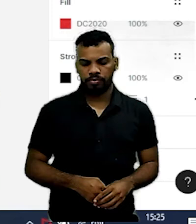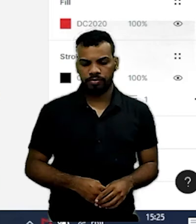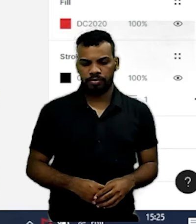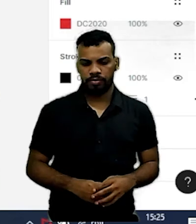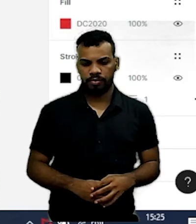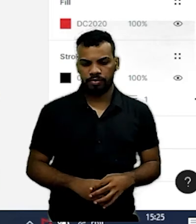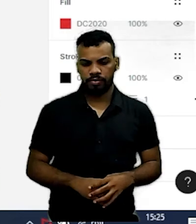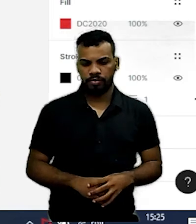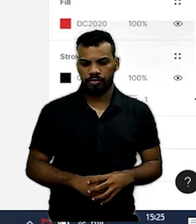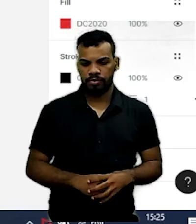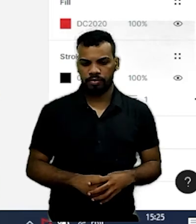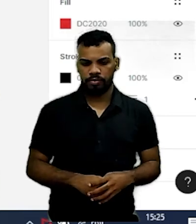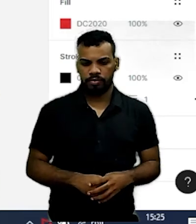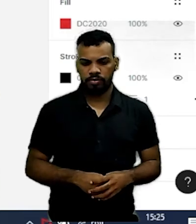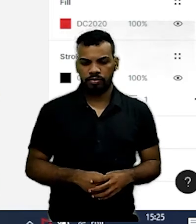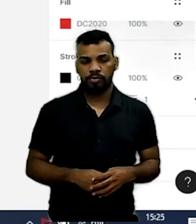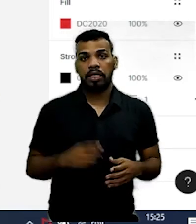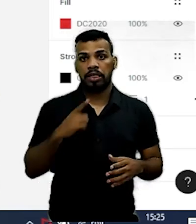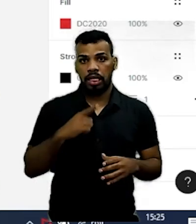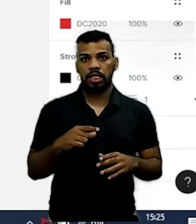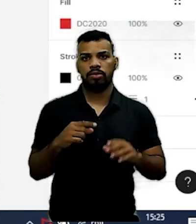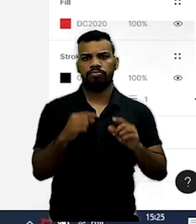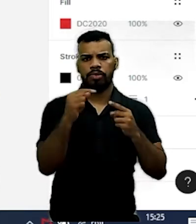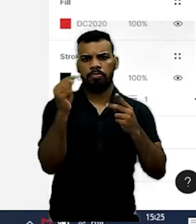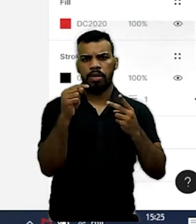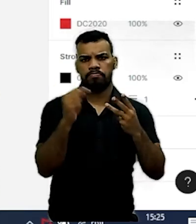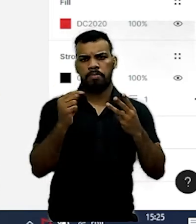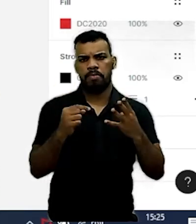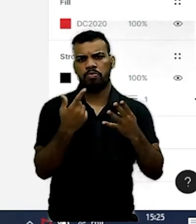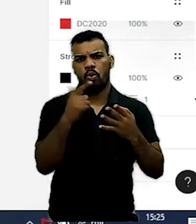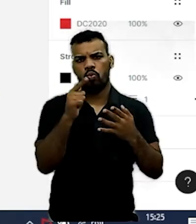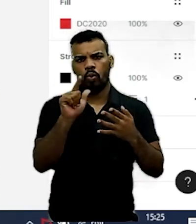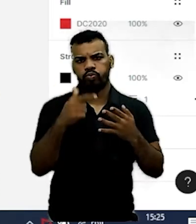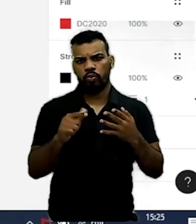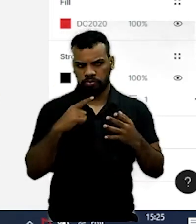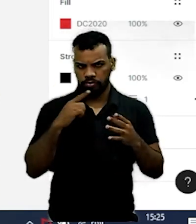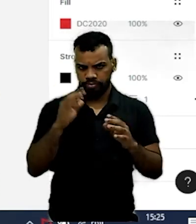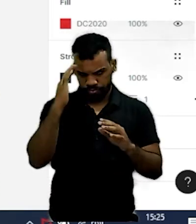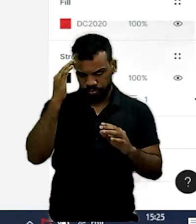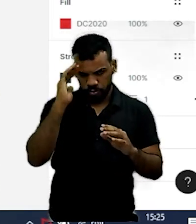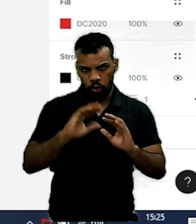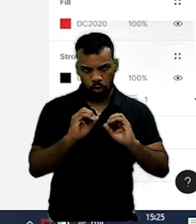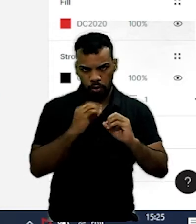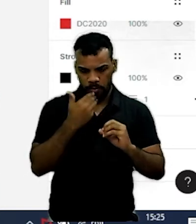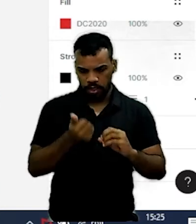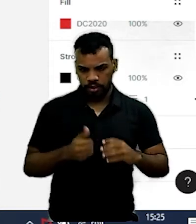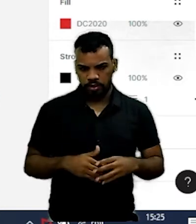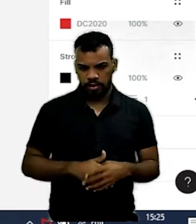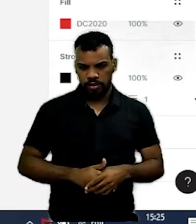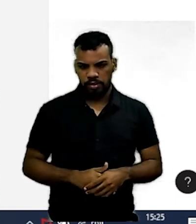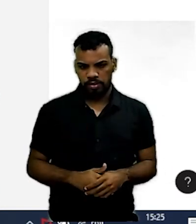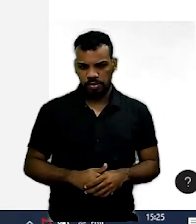Então esse vem primeiro aqui esse, depois esse, depois esse, depois esse. Tudo bem? Ctrl Z para voltar.